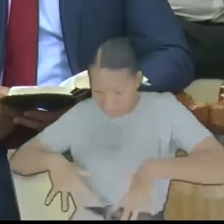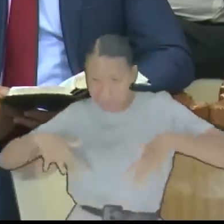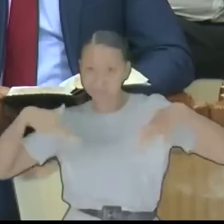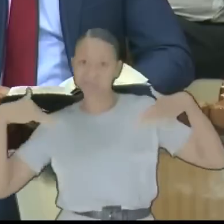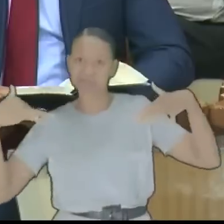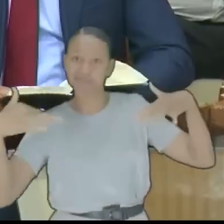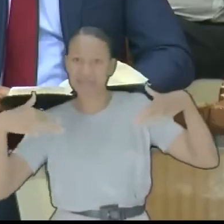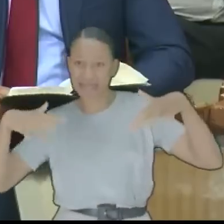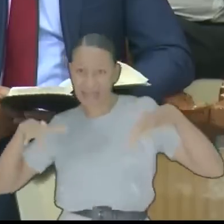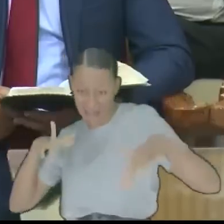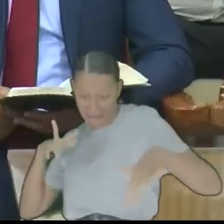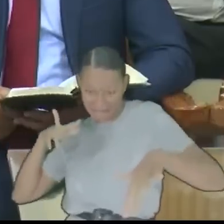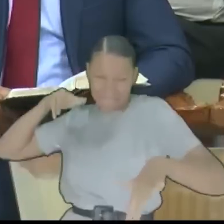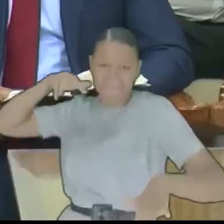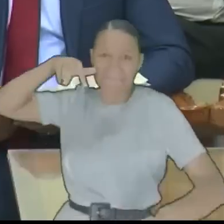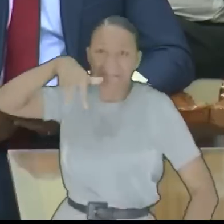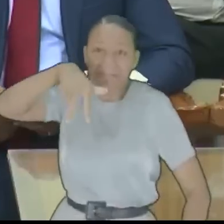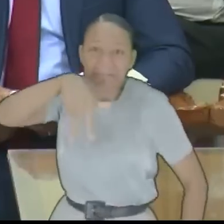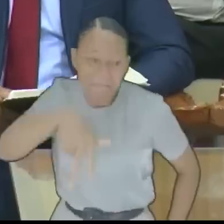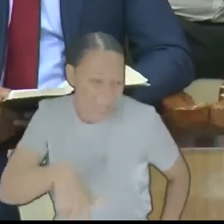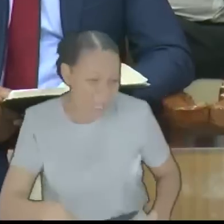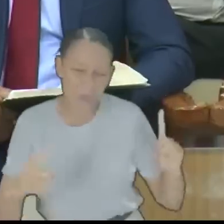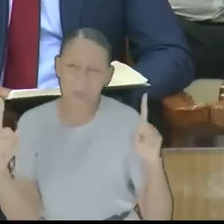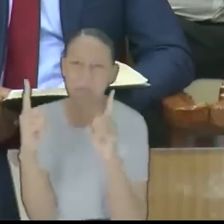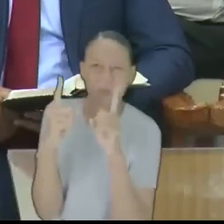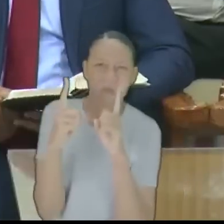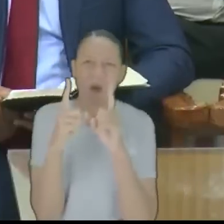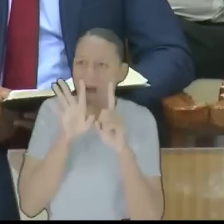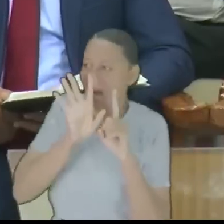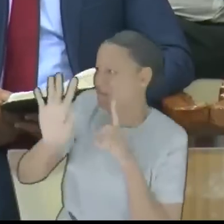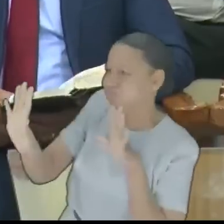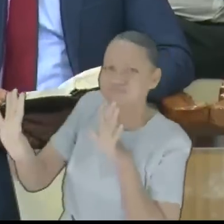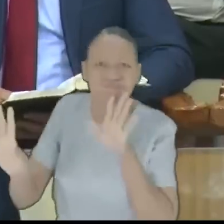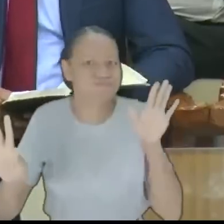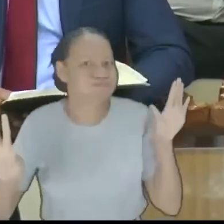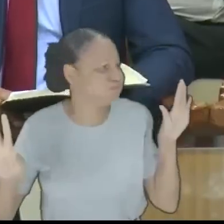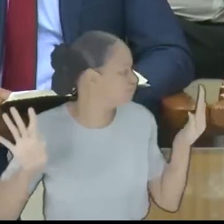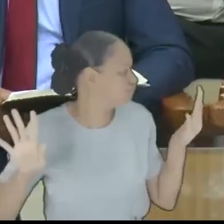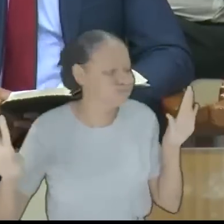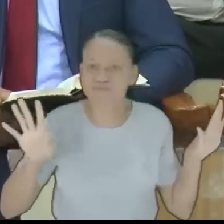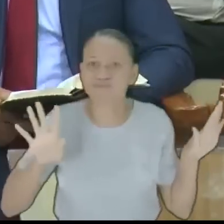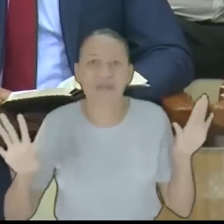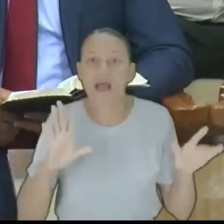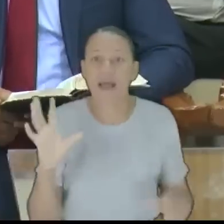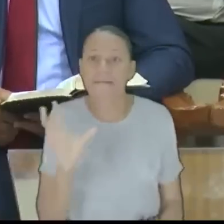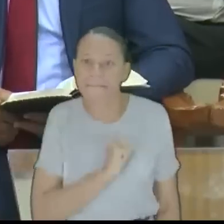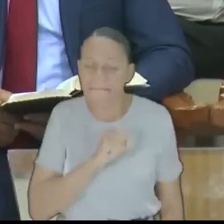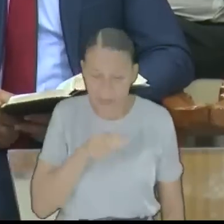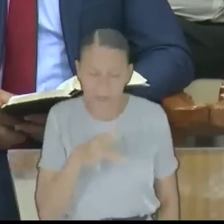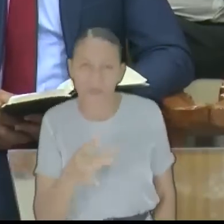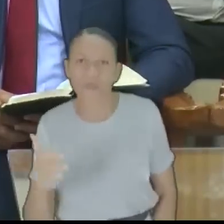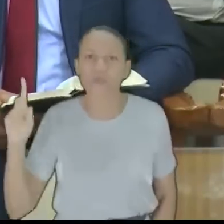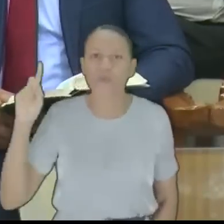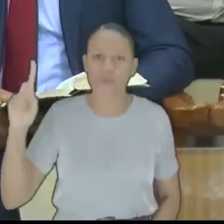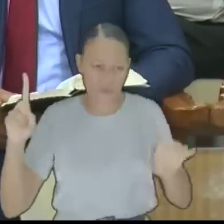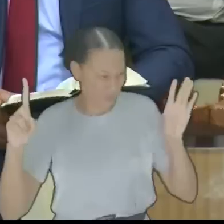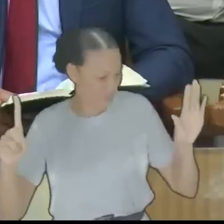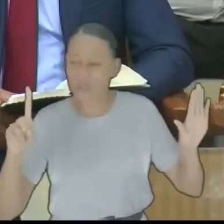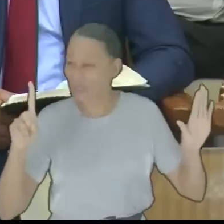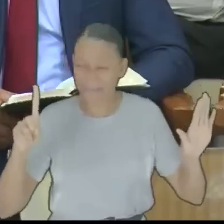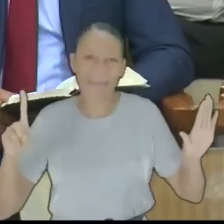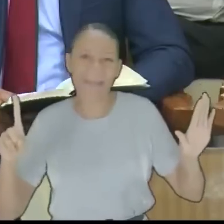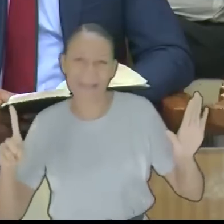embaixo e se atravessou no meio dos dois gladiadores. Meus amados irmãos, um gladiador deu-lhe